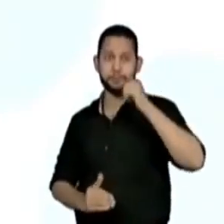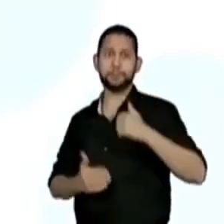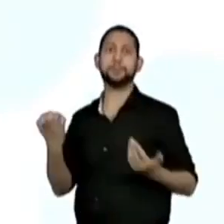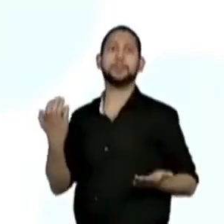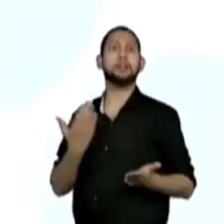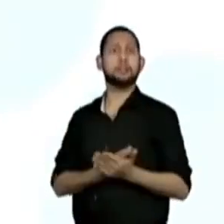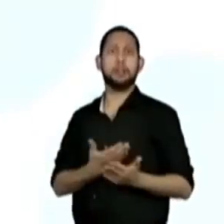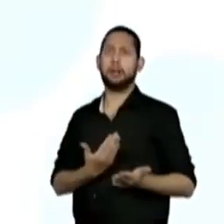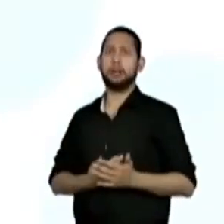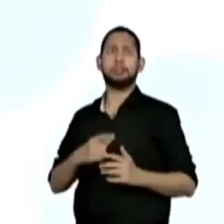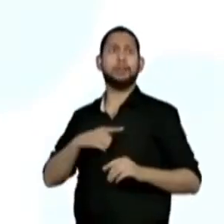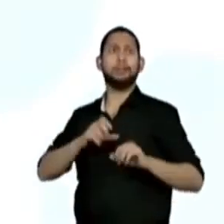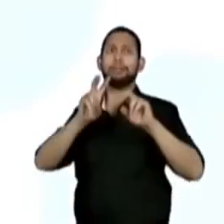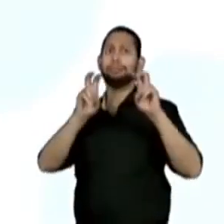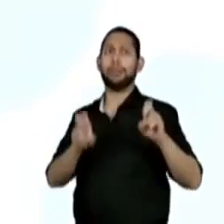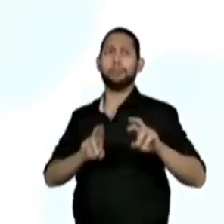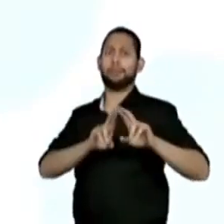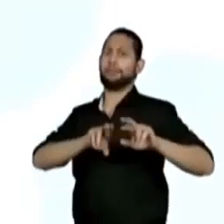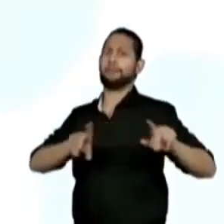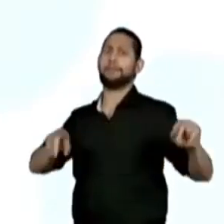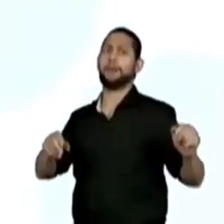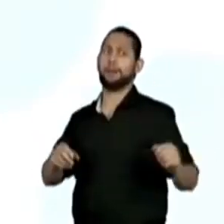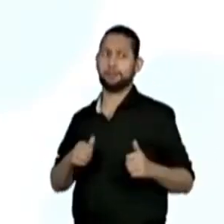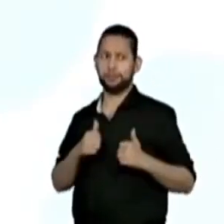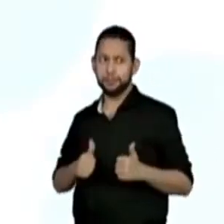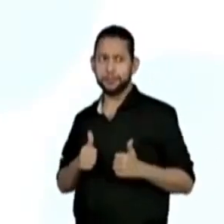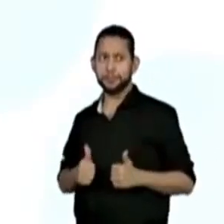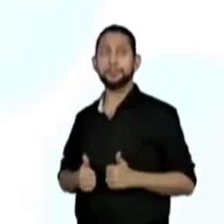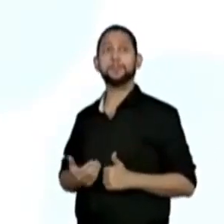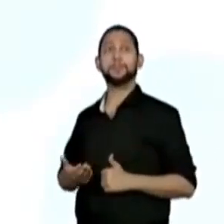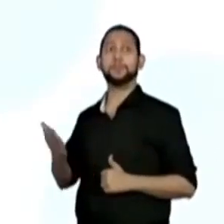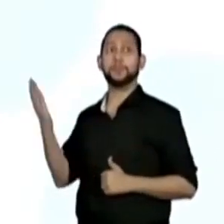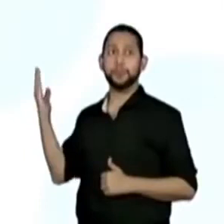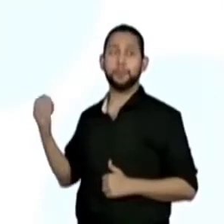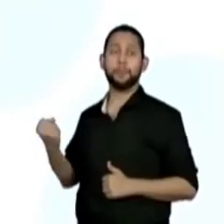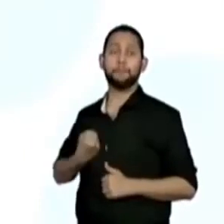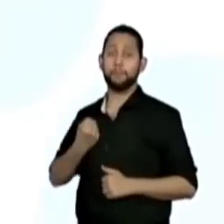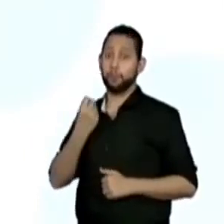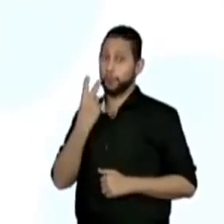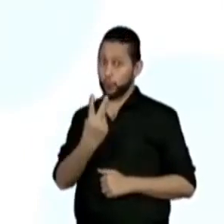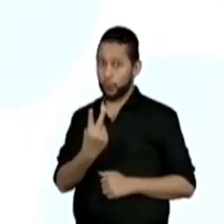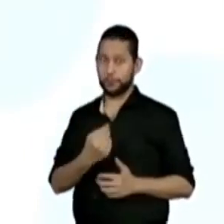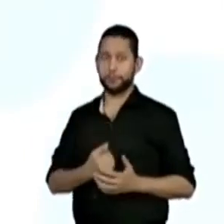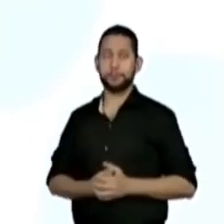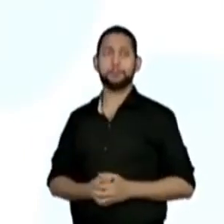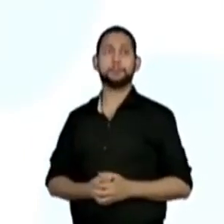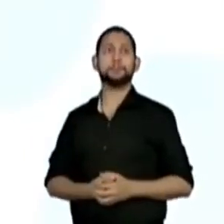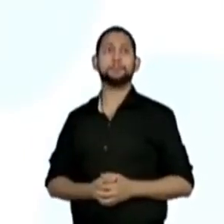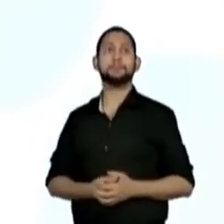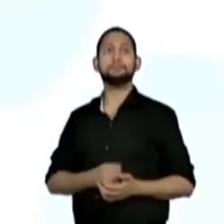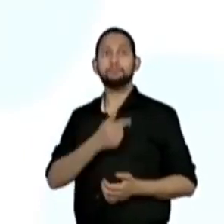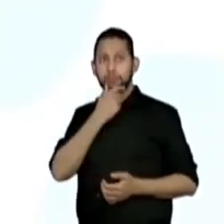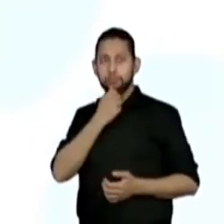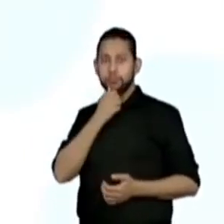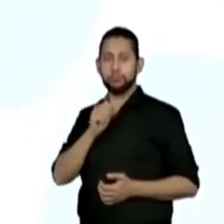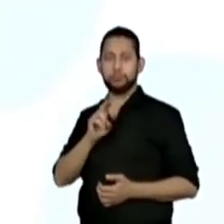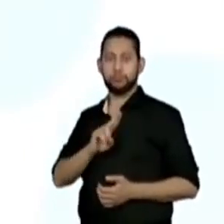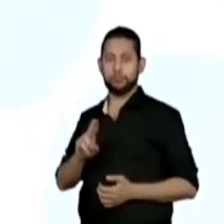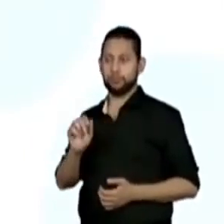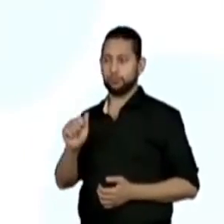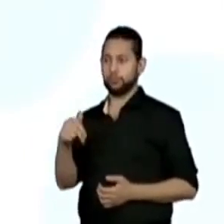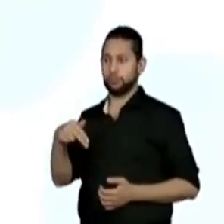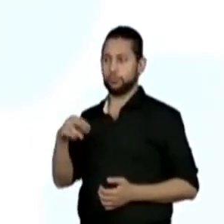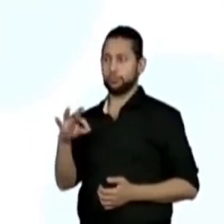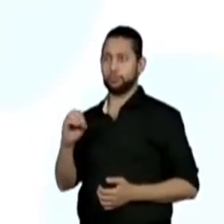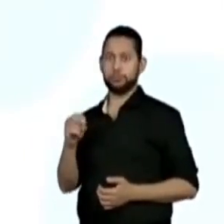tem tempo mas assunto tem de sobra né Vamos lá Próximo exercício exercício dois o Senhor